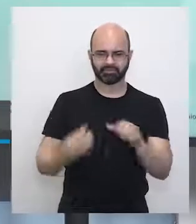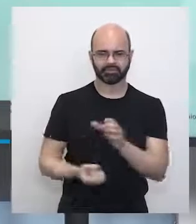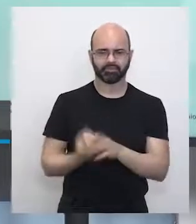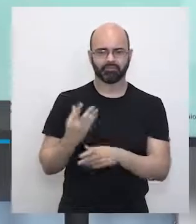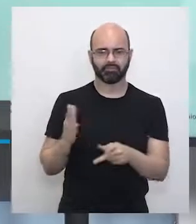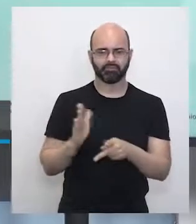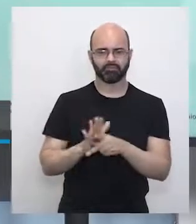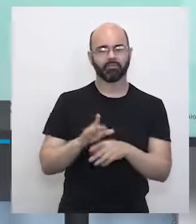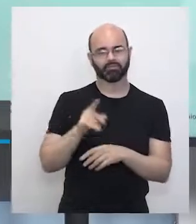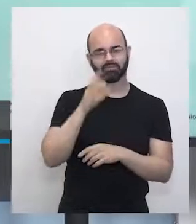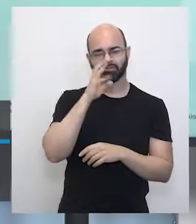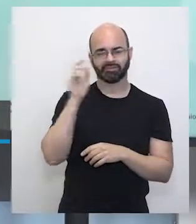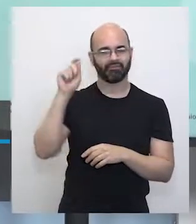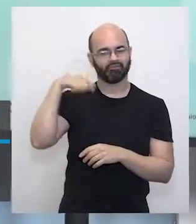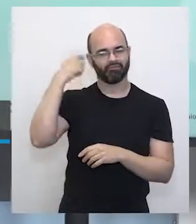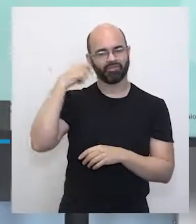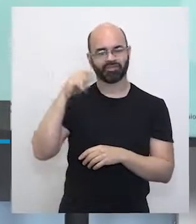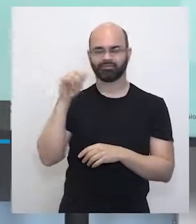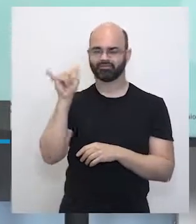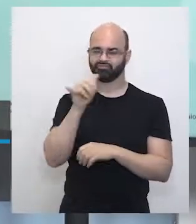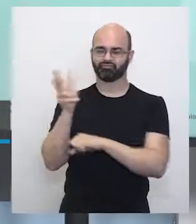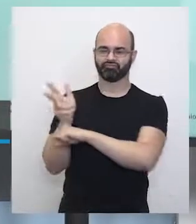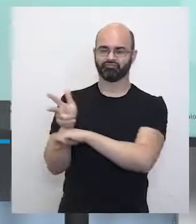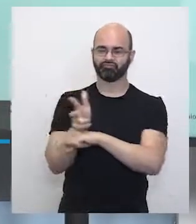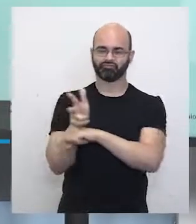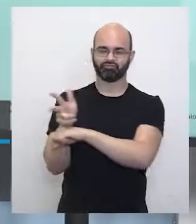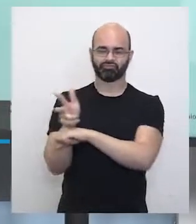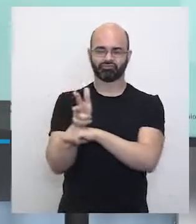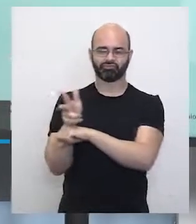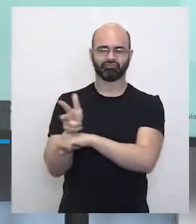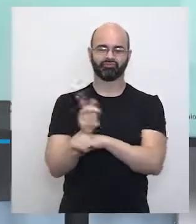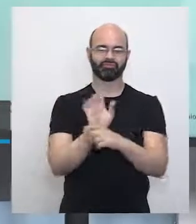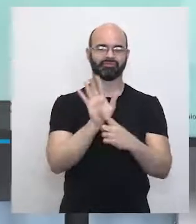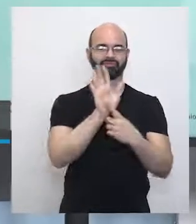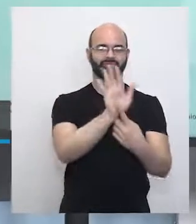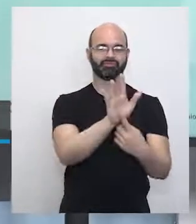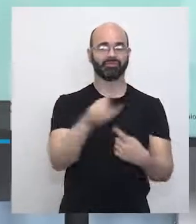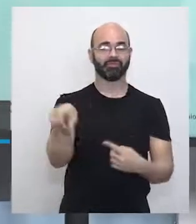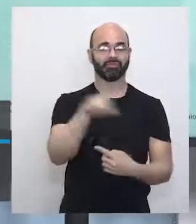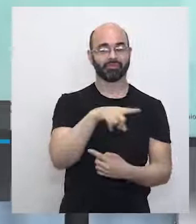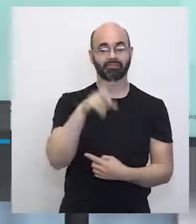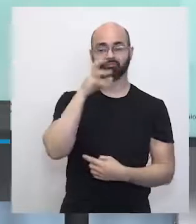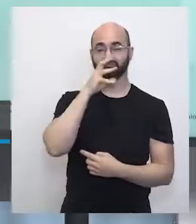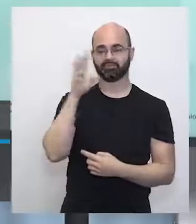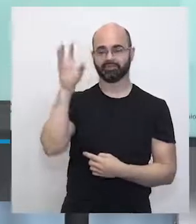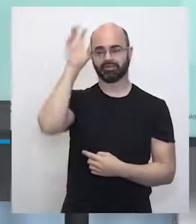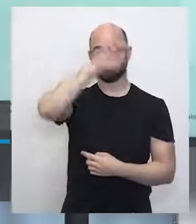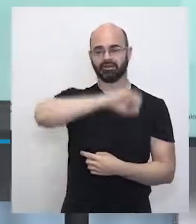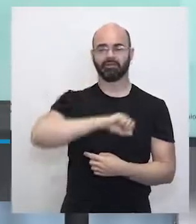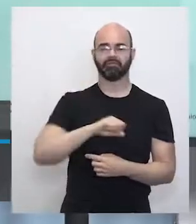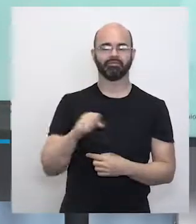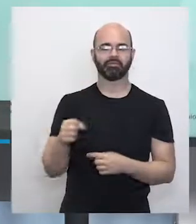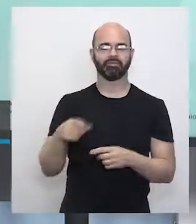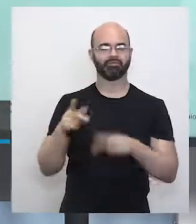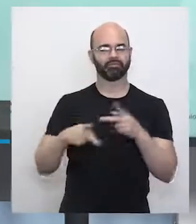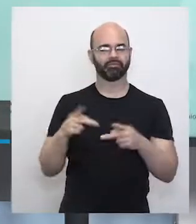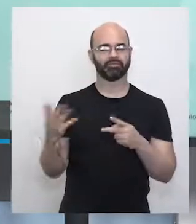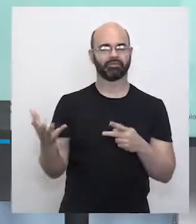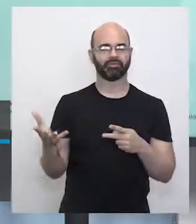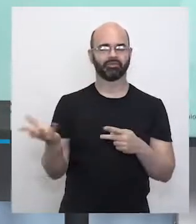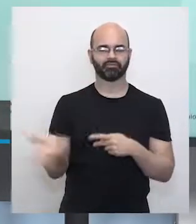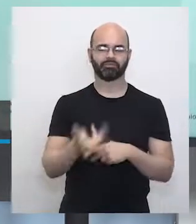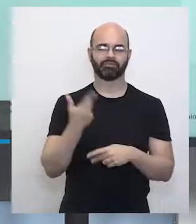passar aí um vídeo mostrando, né, a realidade desse povo aí que é maravilhoso, tá certo? Mas Por falar assim na questão de direitos, eu vou passar